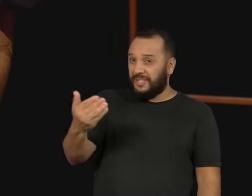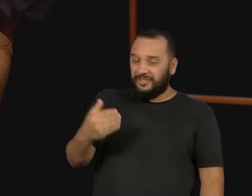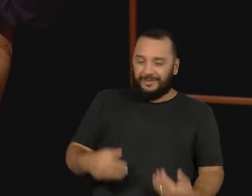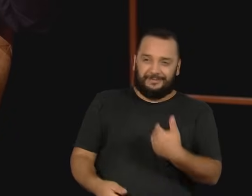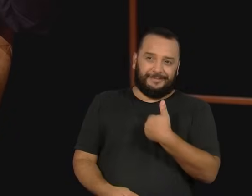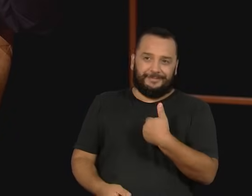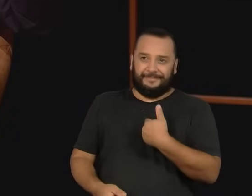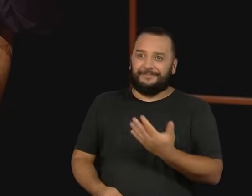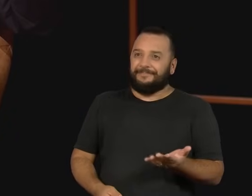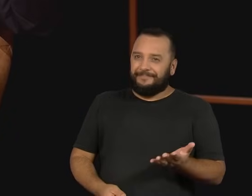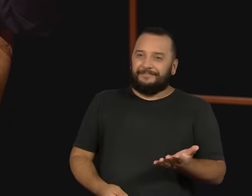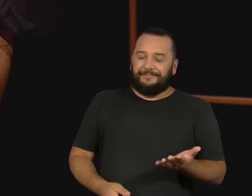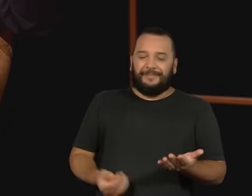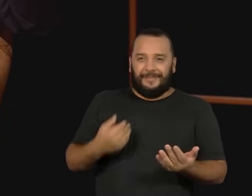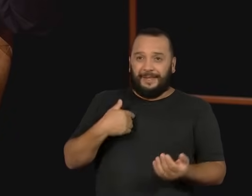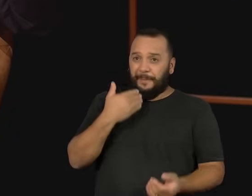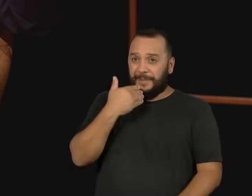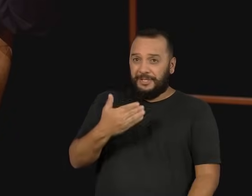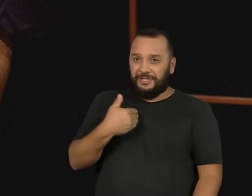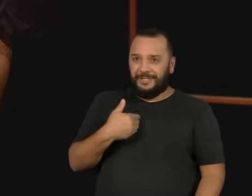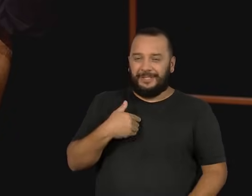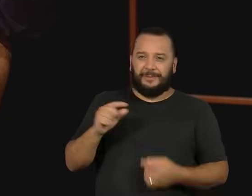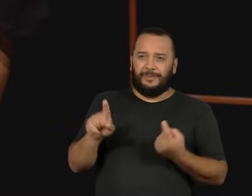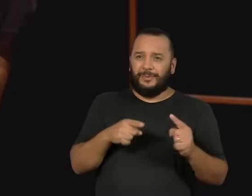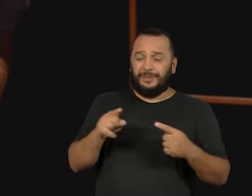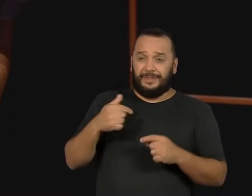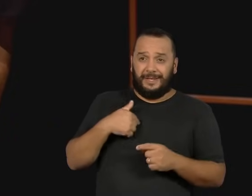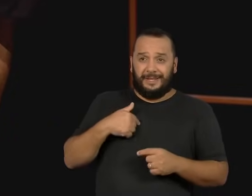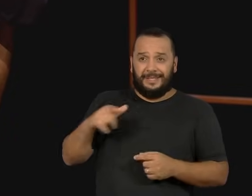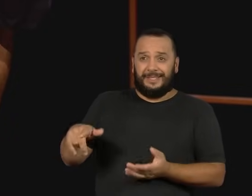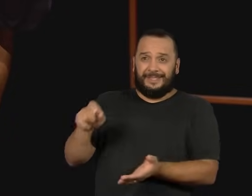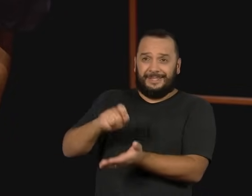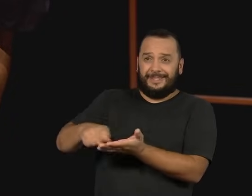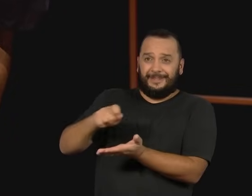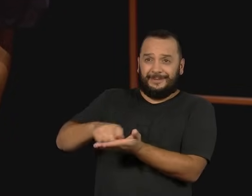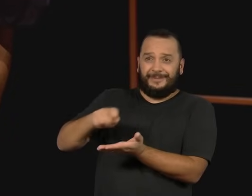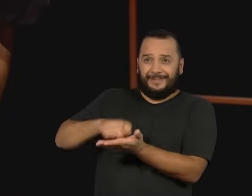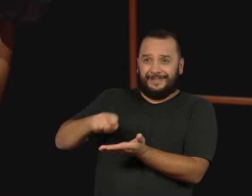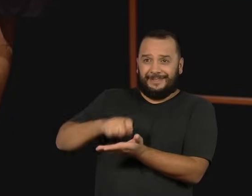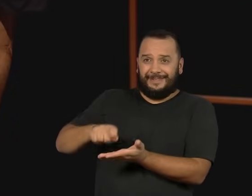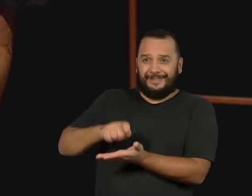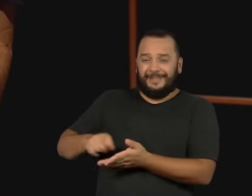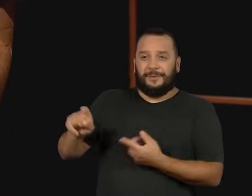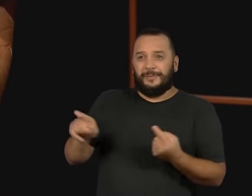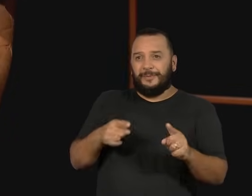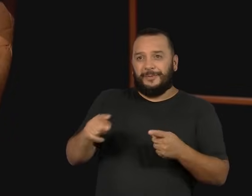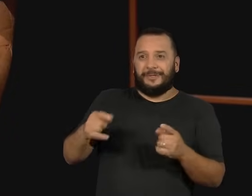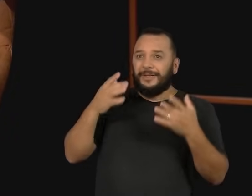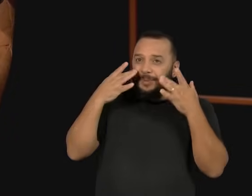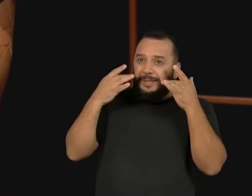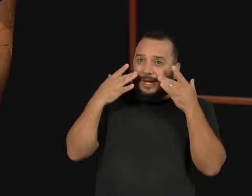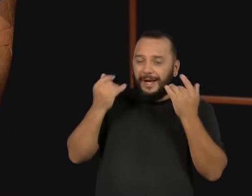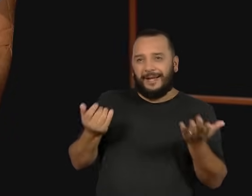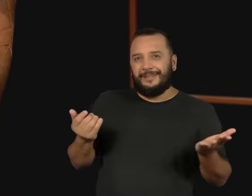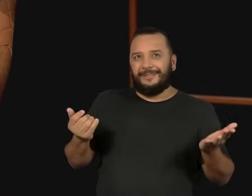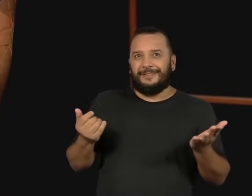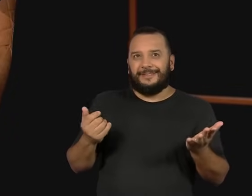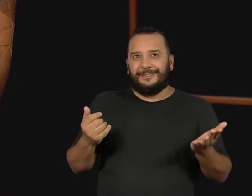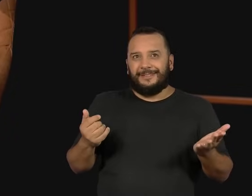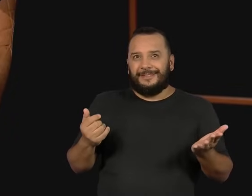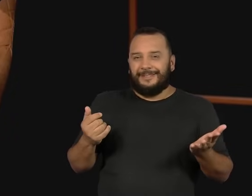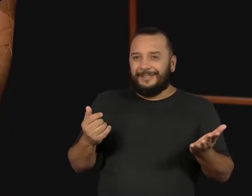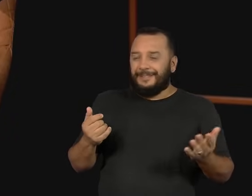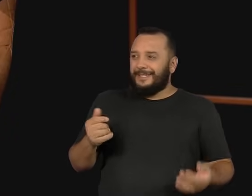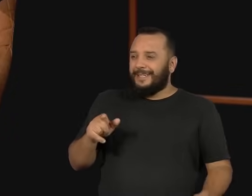descrevia a canção que ele queria para certa parte do espetáculo, a fé